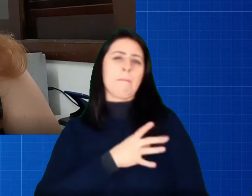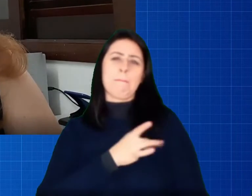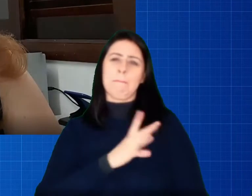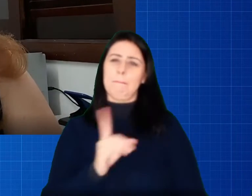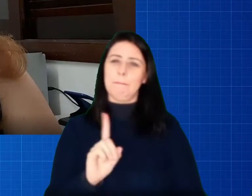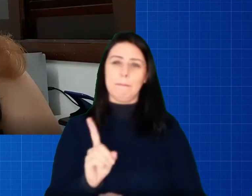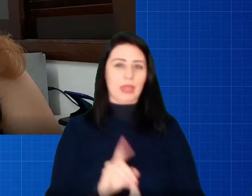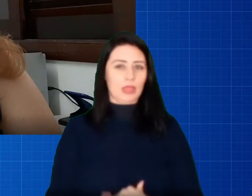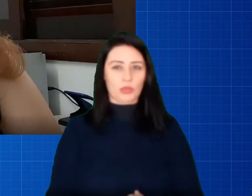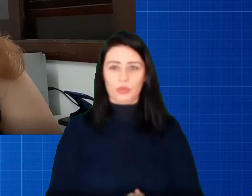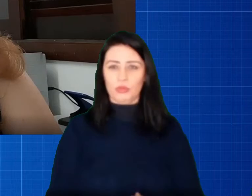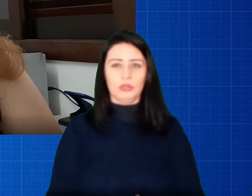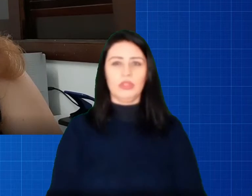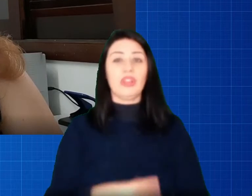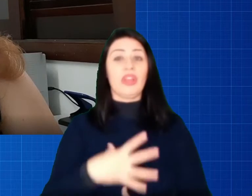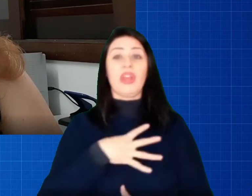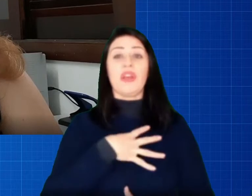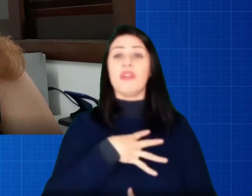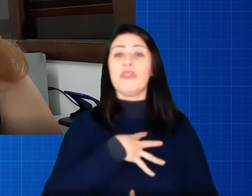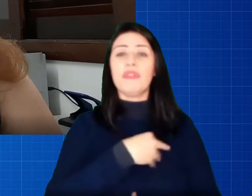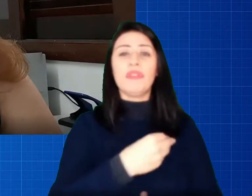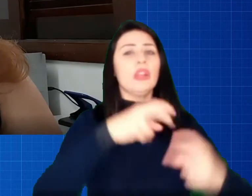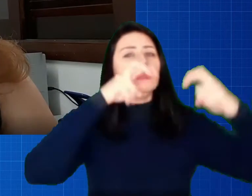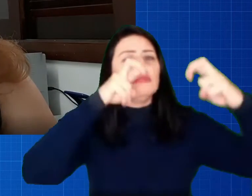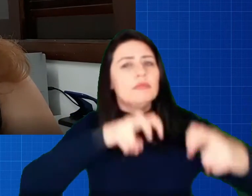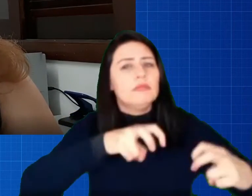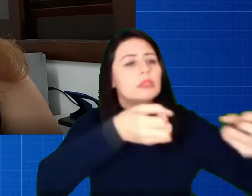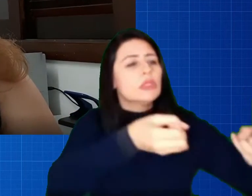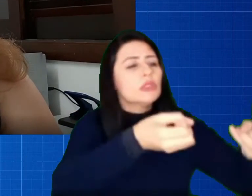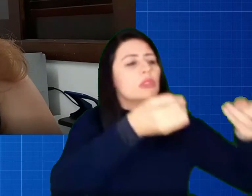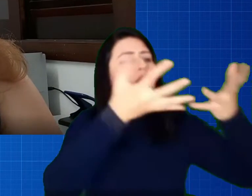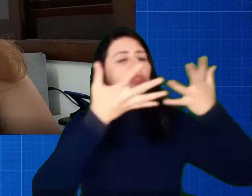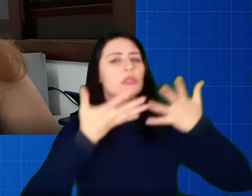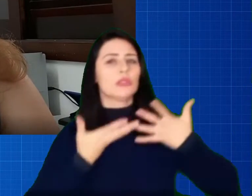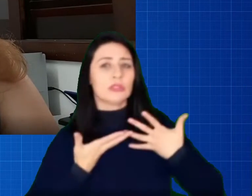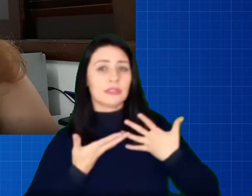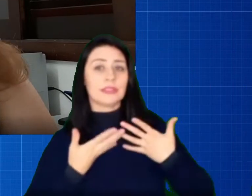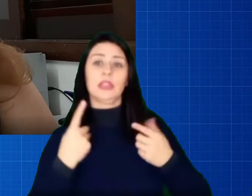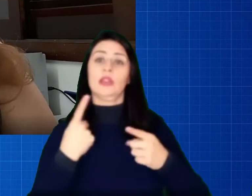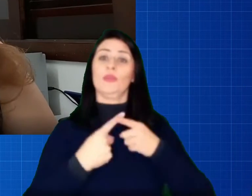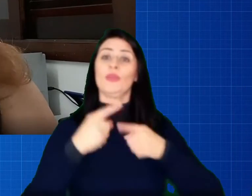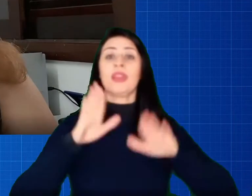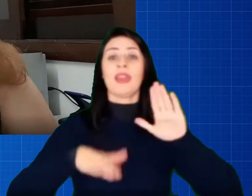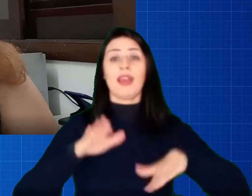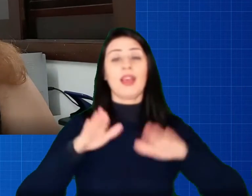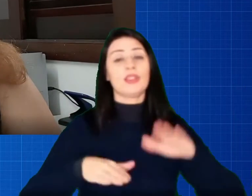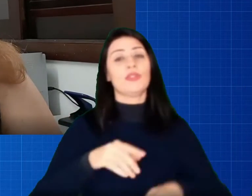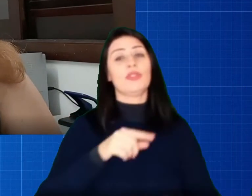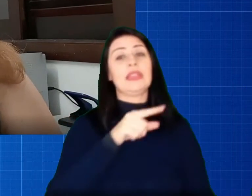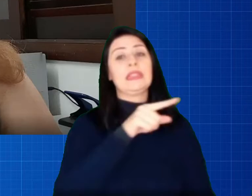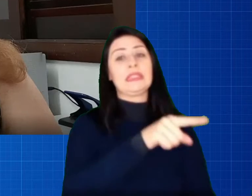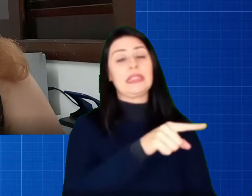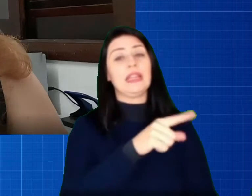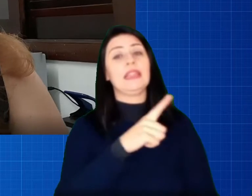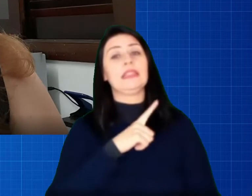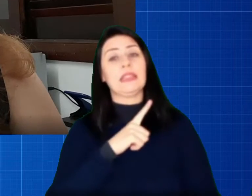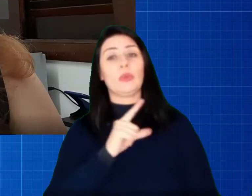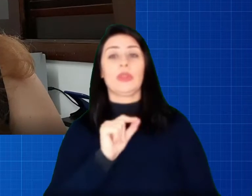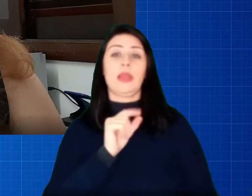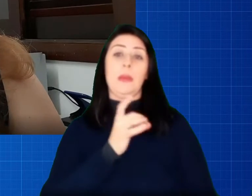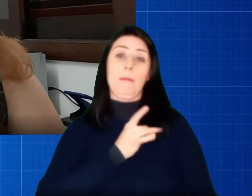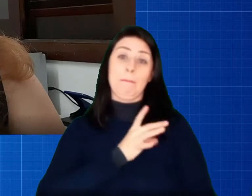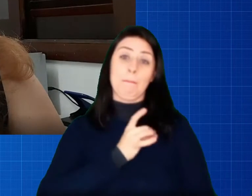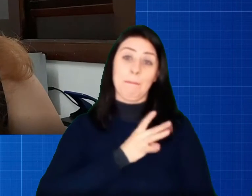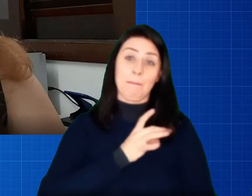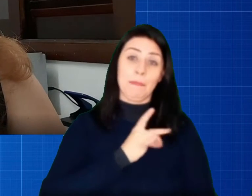essa discussão. Não tenham medo de ouvir seus filhos, tá?